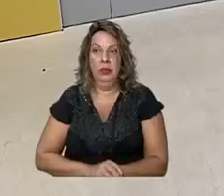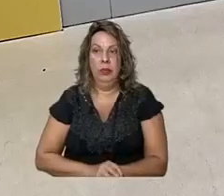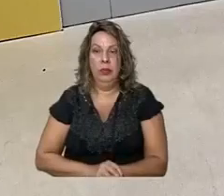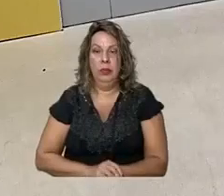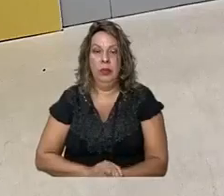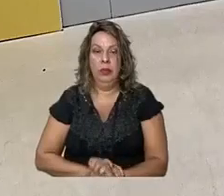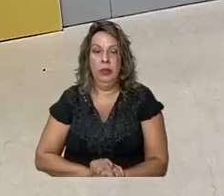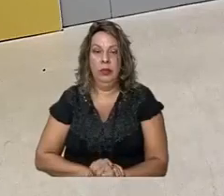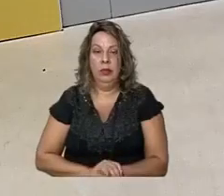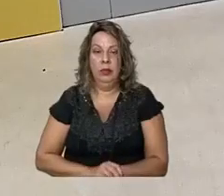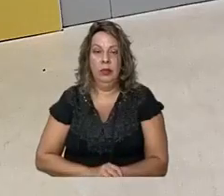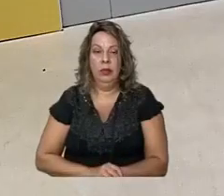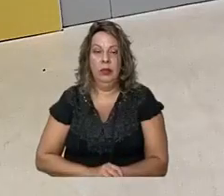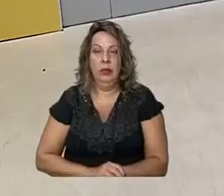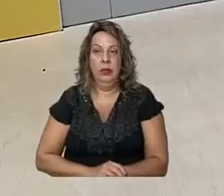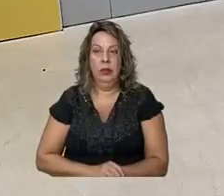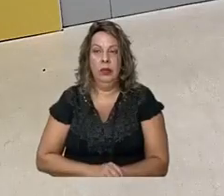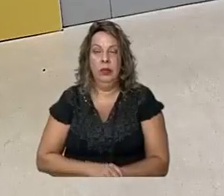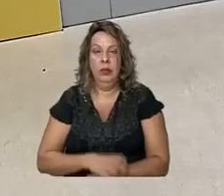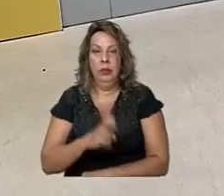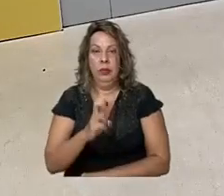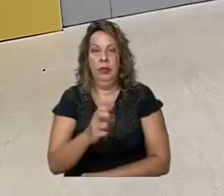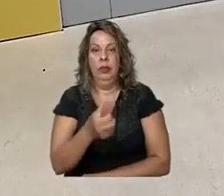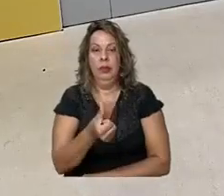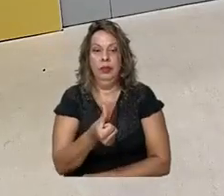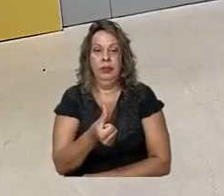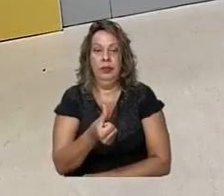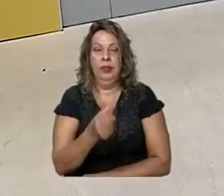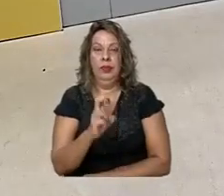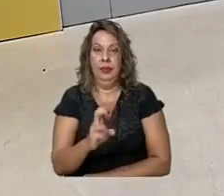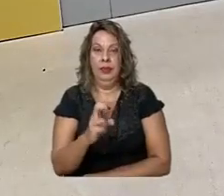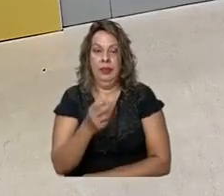número 9. Olha só,